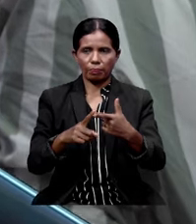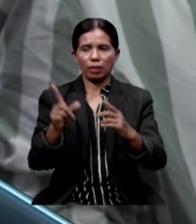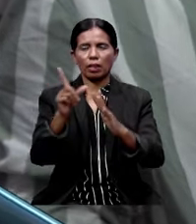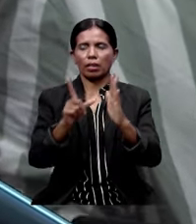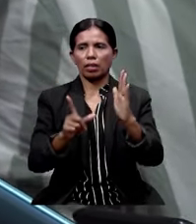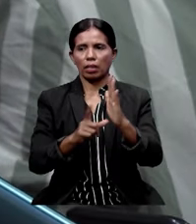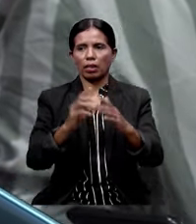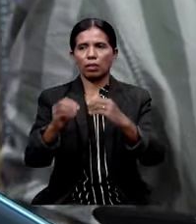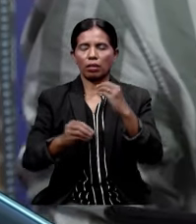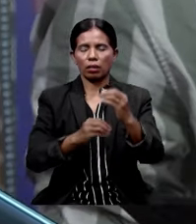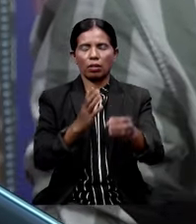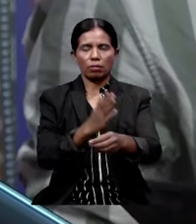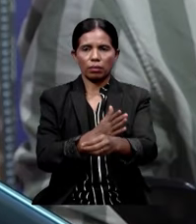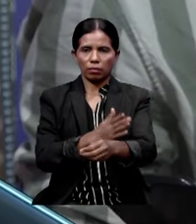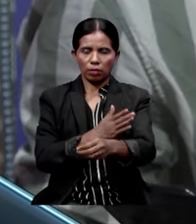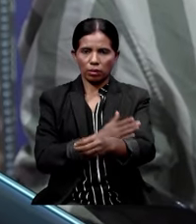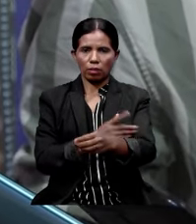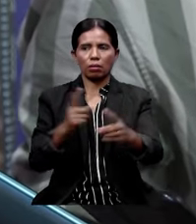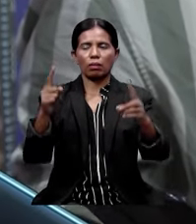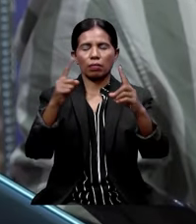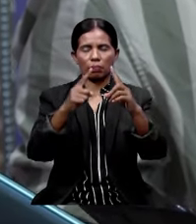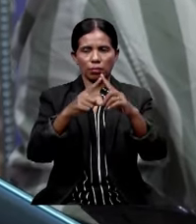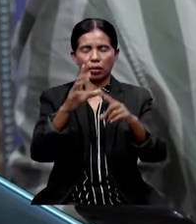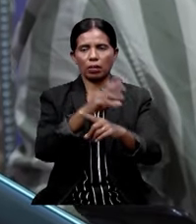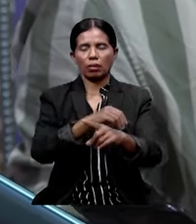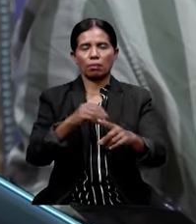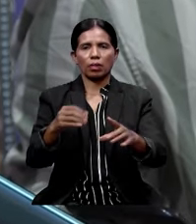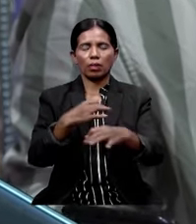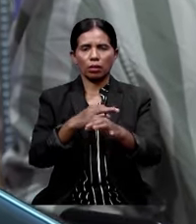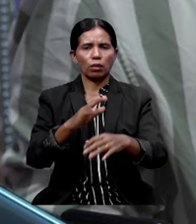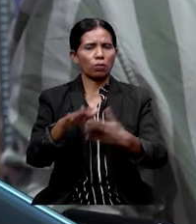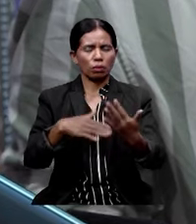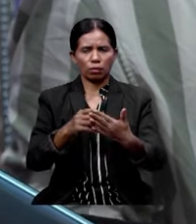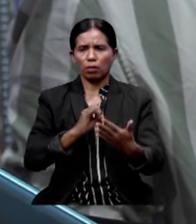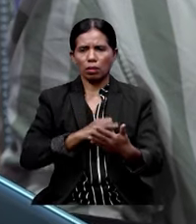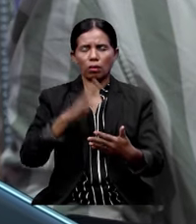ba promoção ba manufatureira ne be buat ne aunen